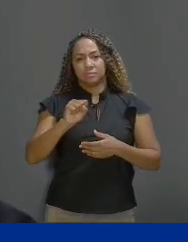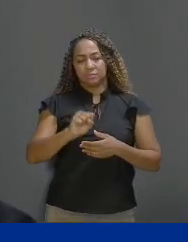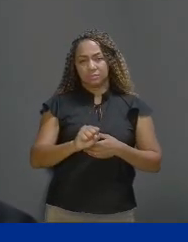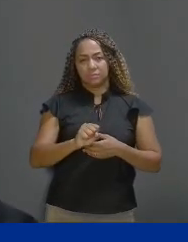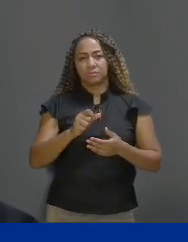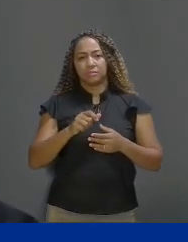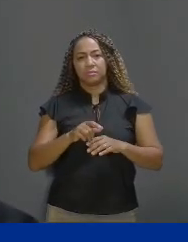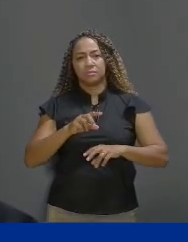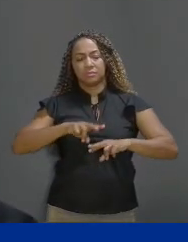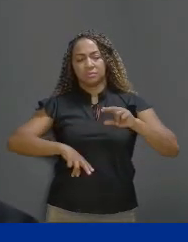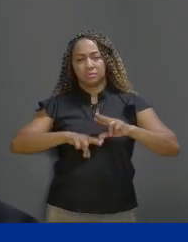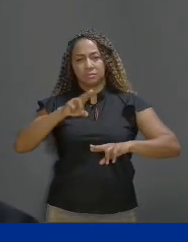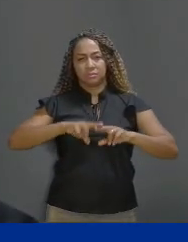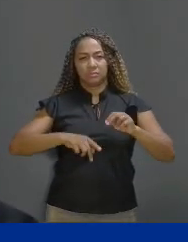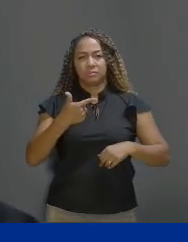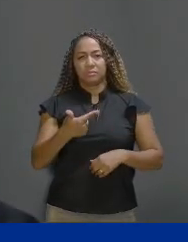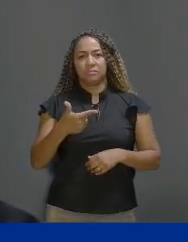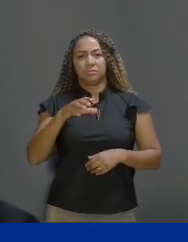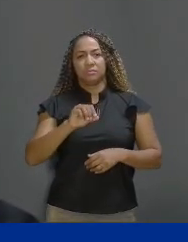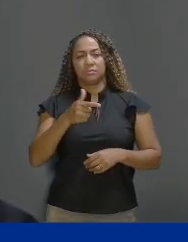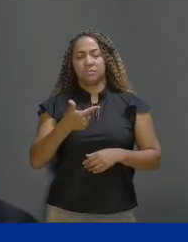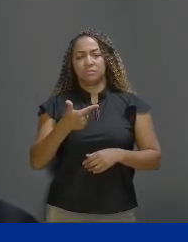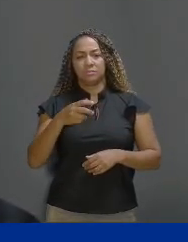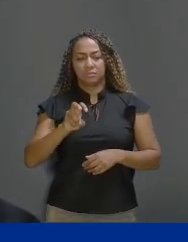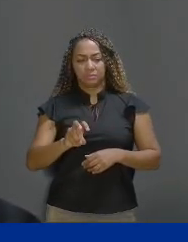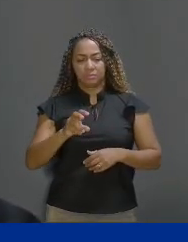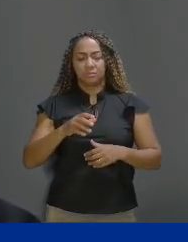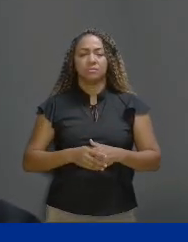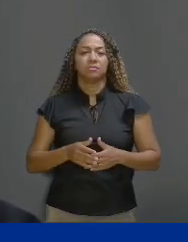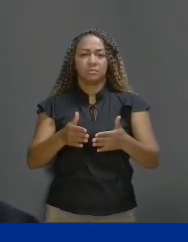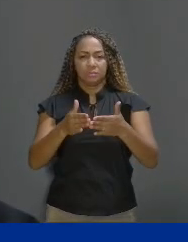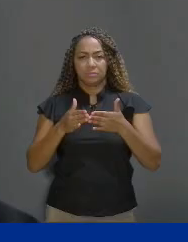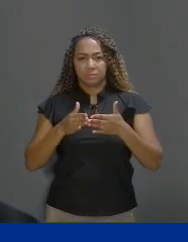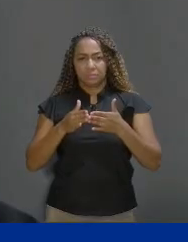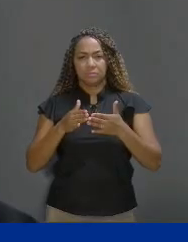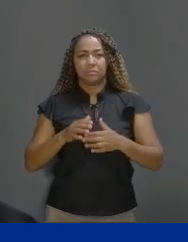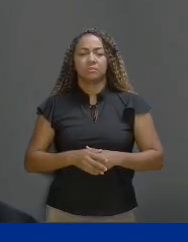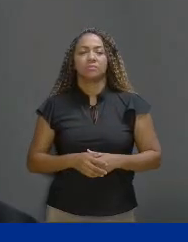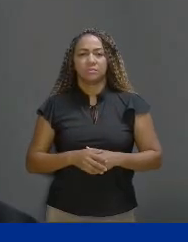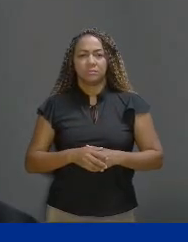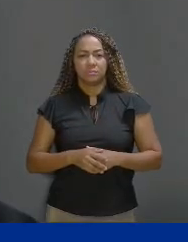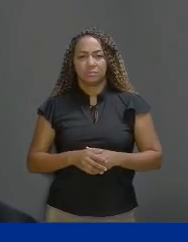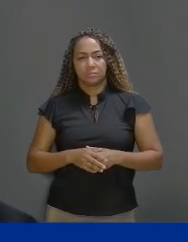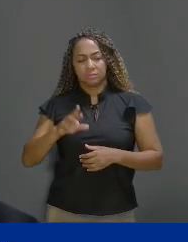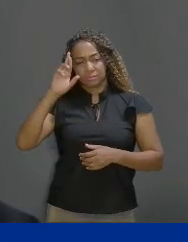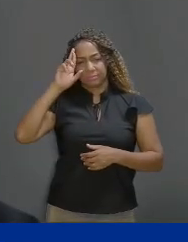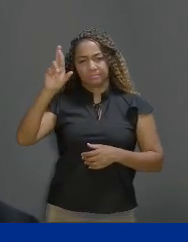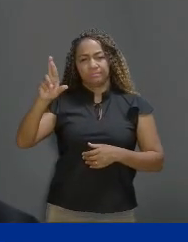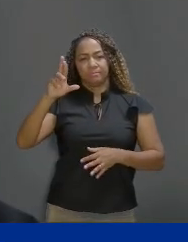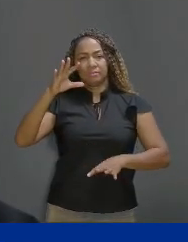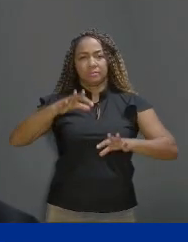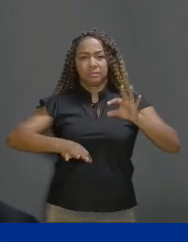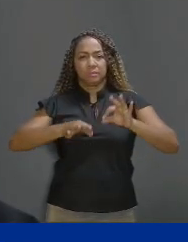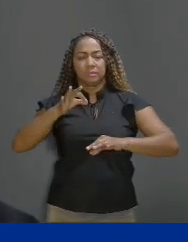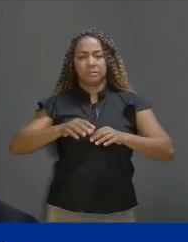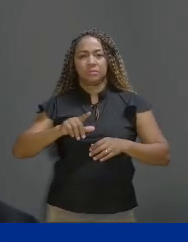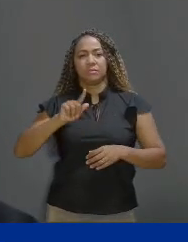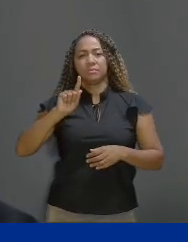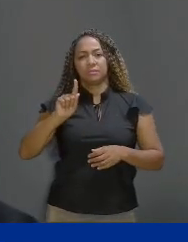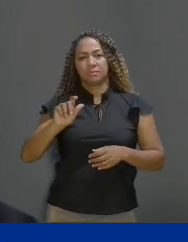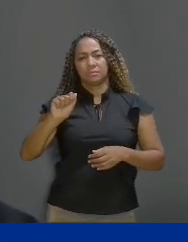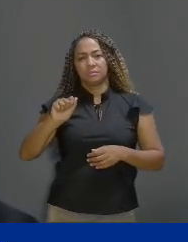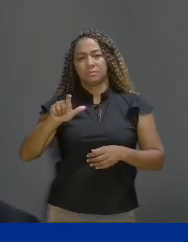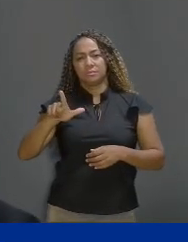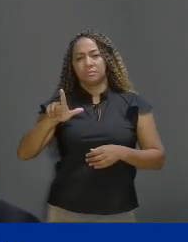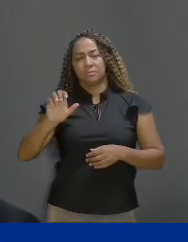sessão administrativa ordinária do 2025. TRP. Eu solicito ao excelentíssimo juiz Galiano